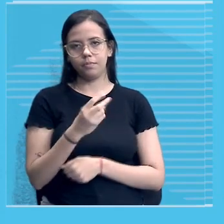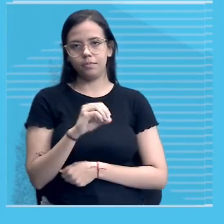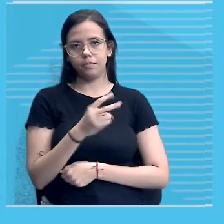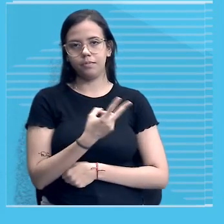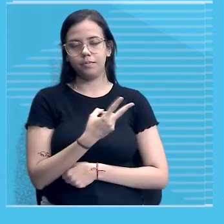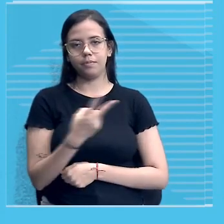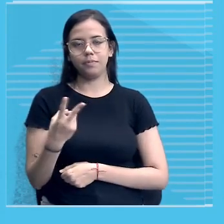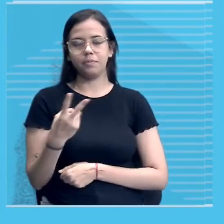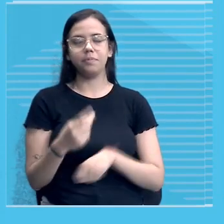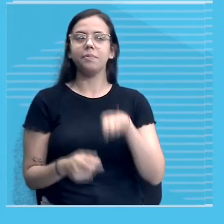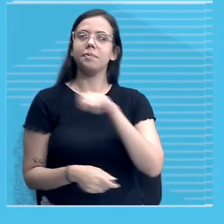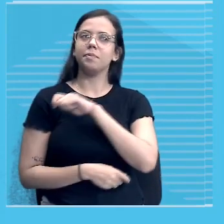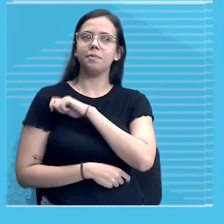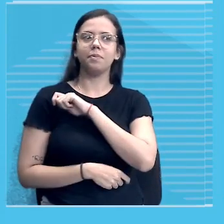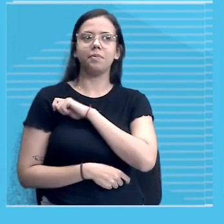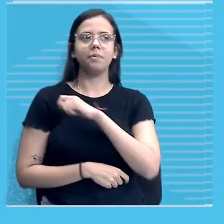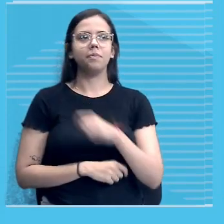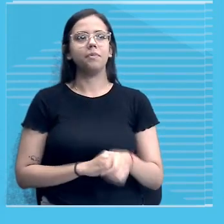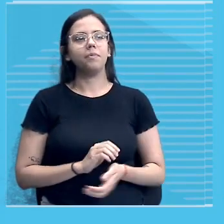povo